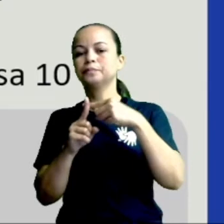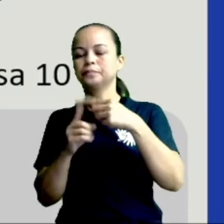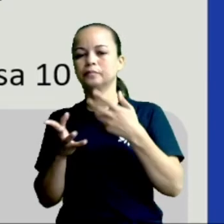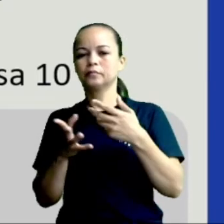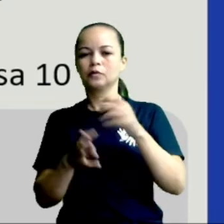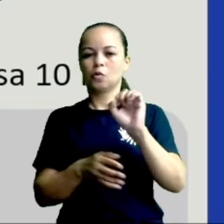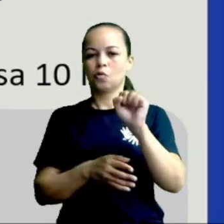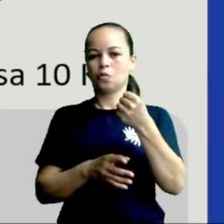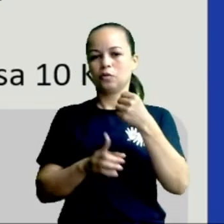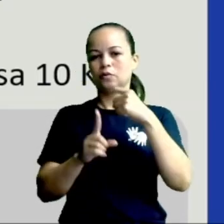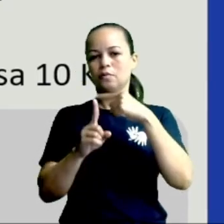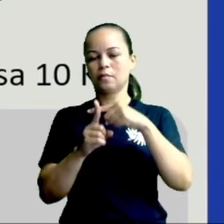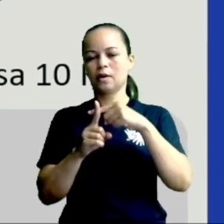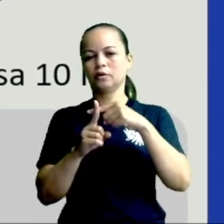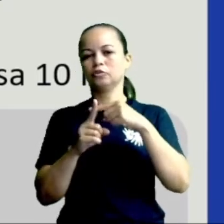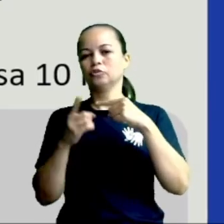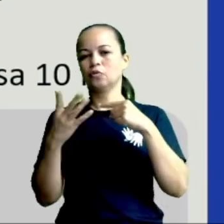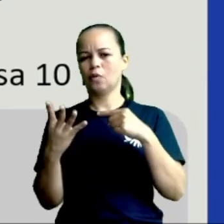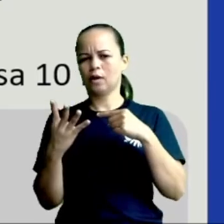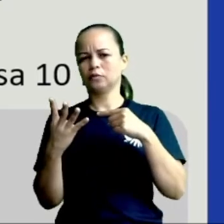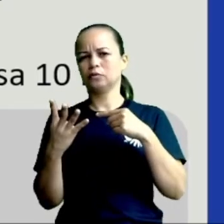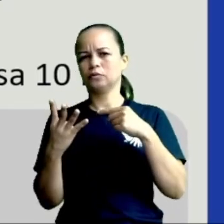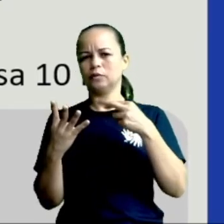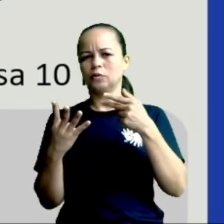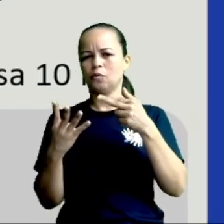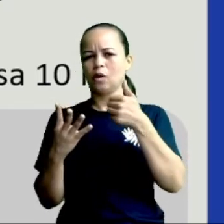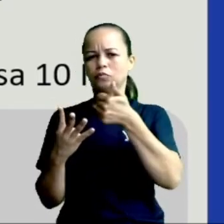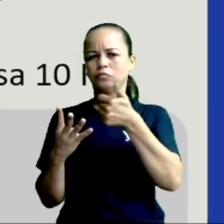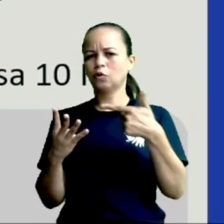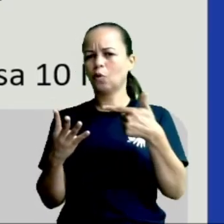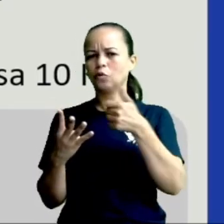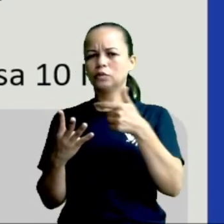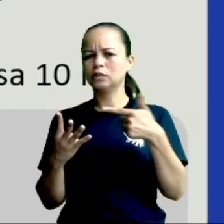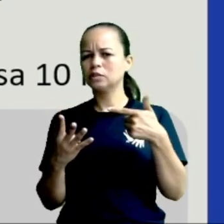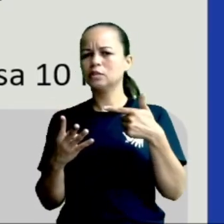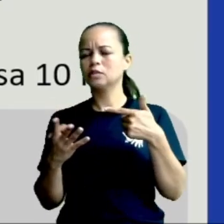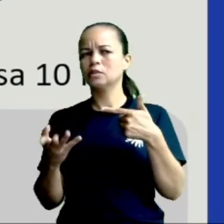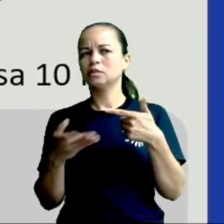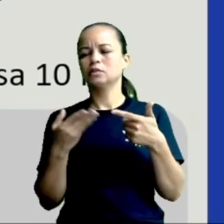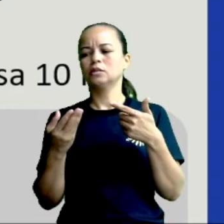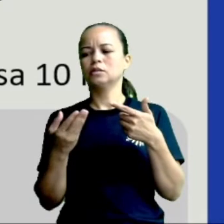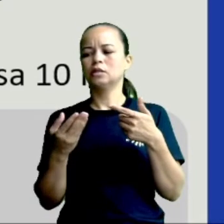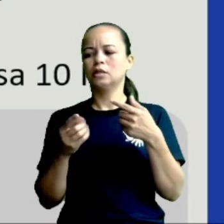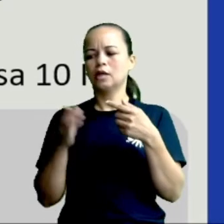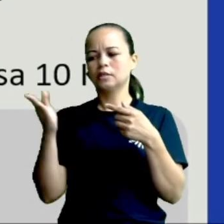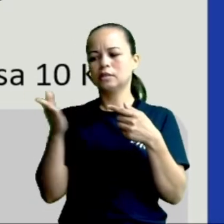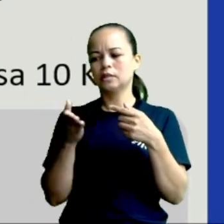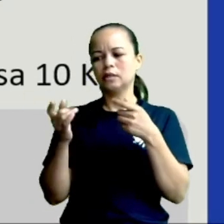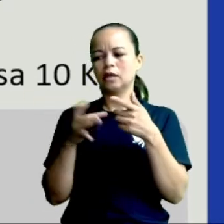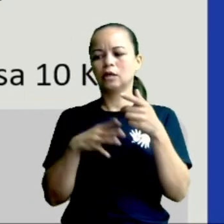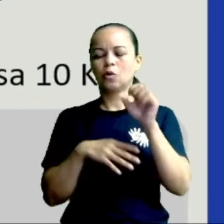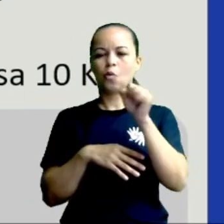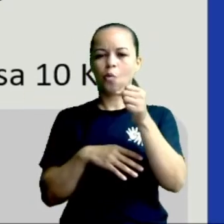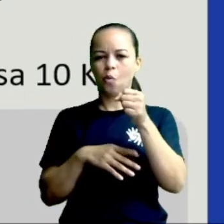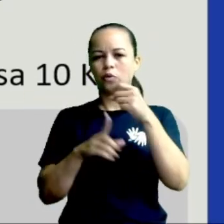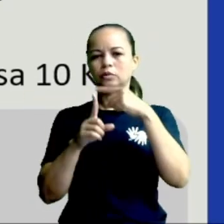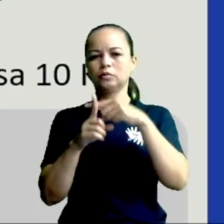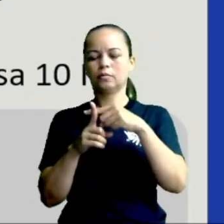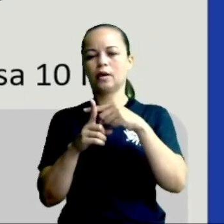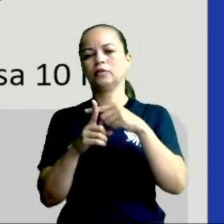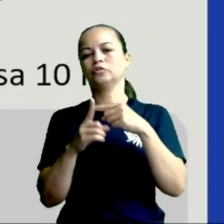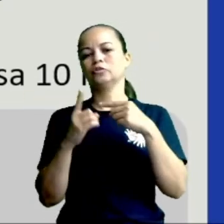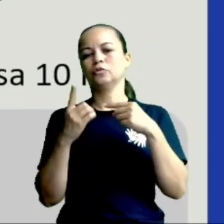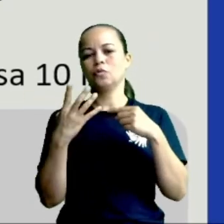oito mais quatro vai me dar 12 olha aí ó operação que eu fiz e a setinha indicando há 8 +